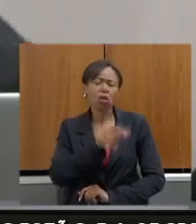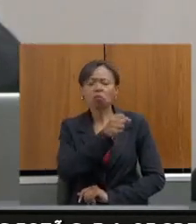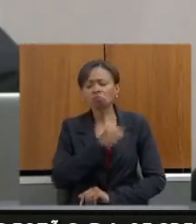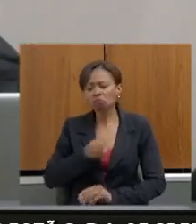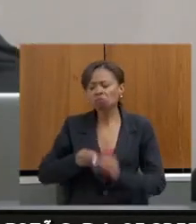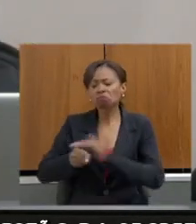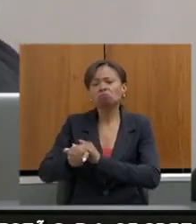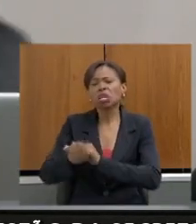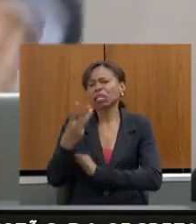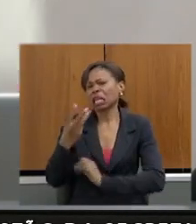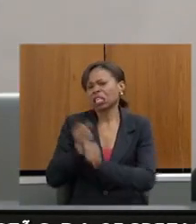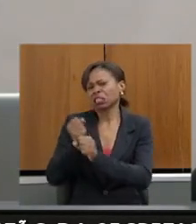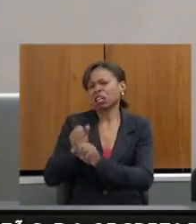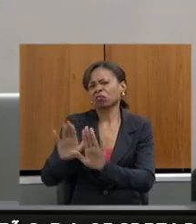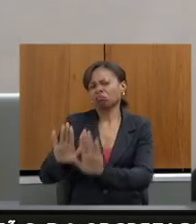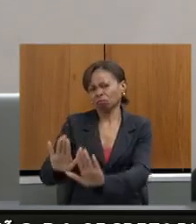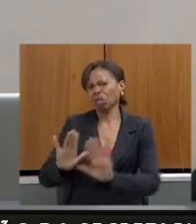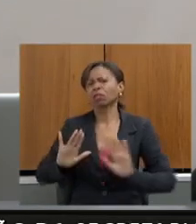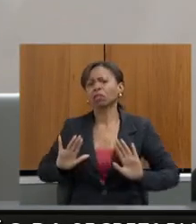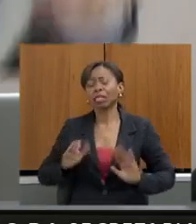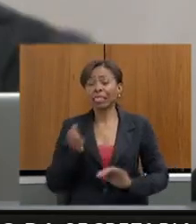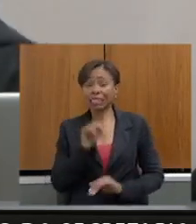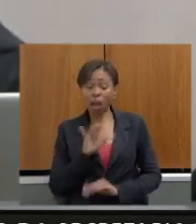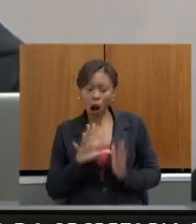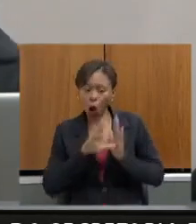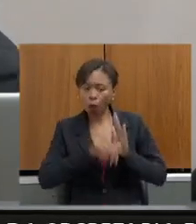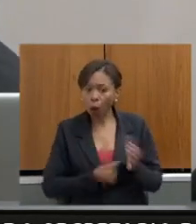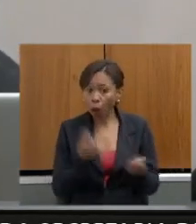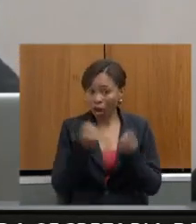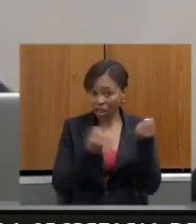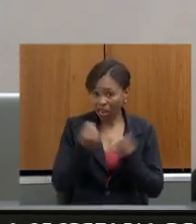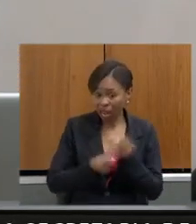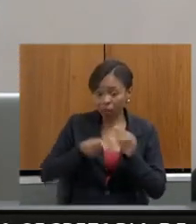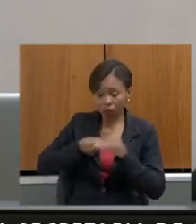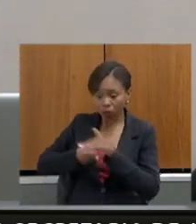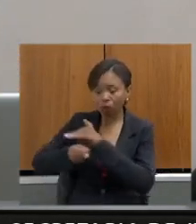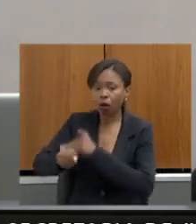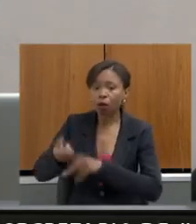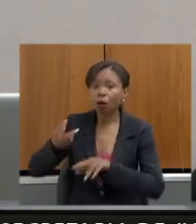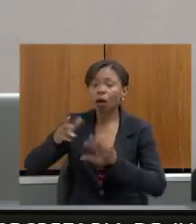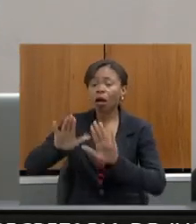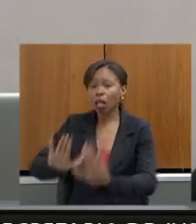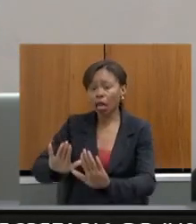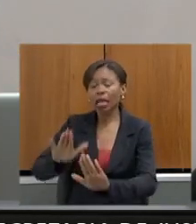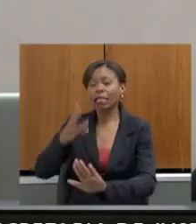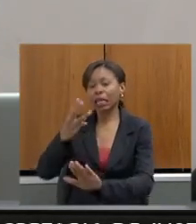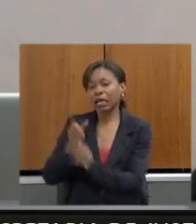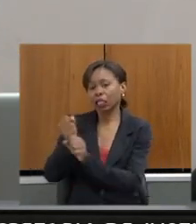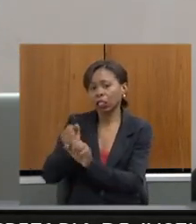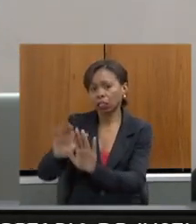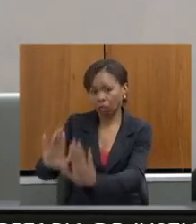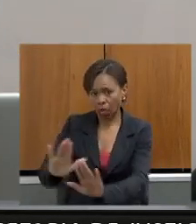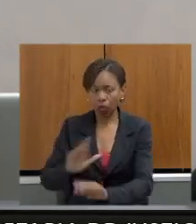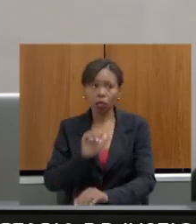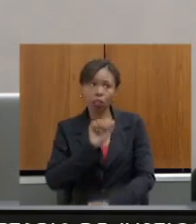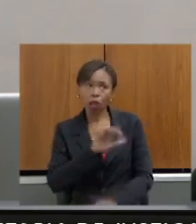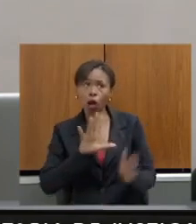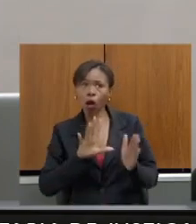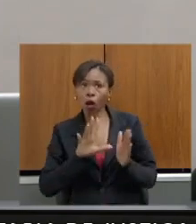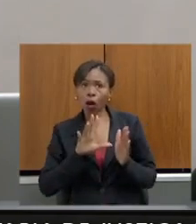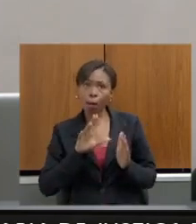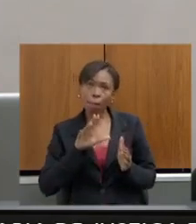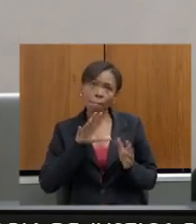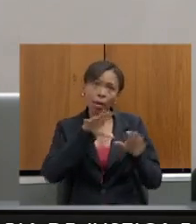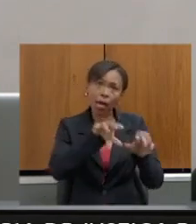de internação de três anos se for tá um carro máximo de internação de três anos se roubar um carro máximo de internação